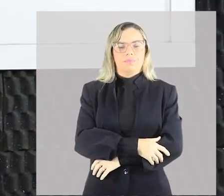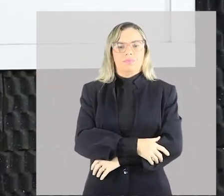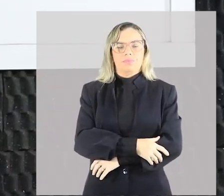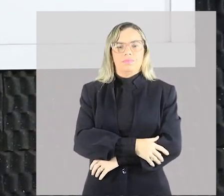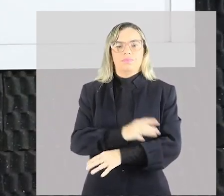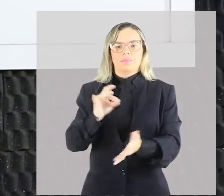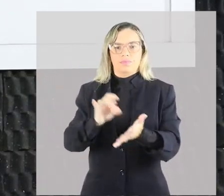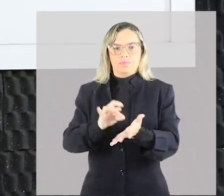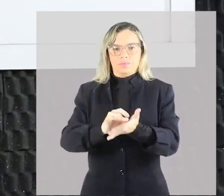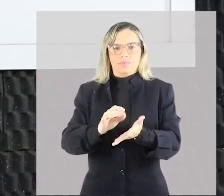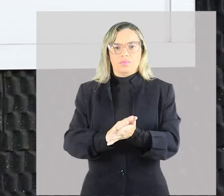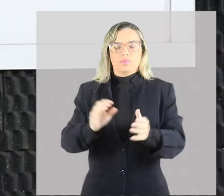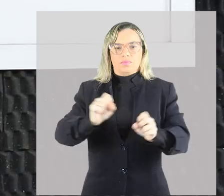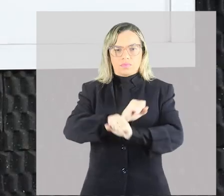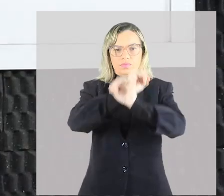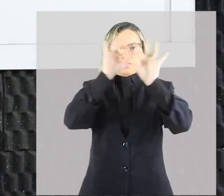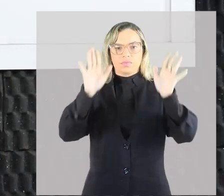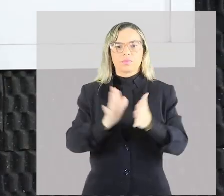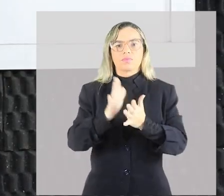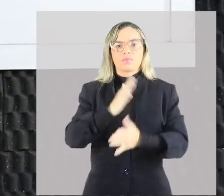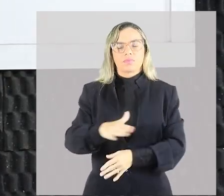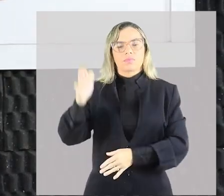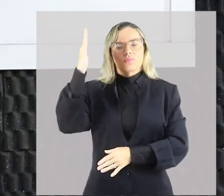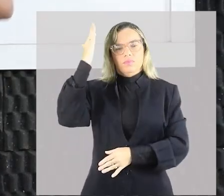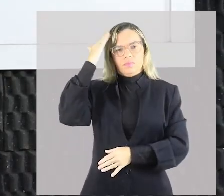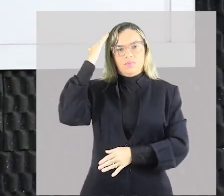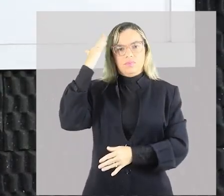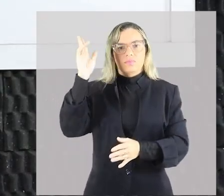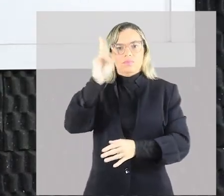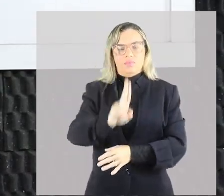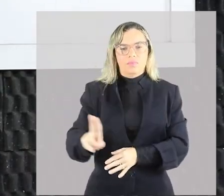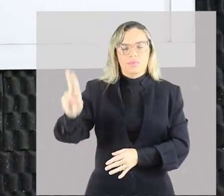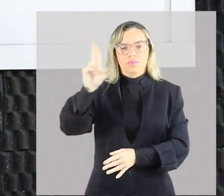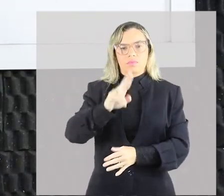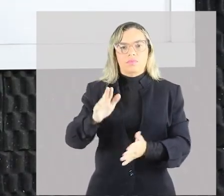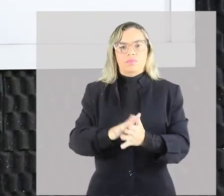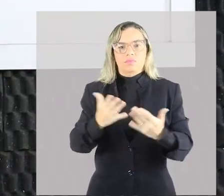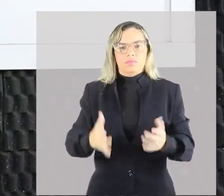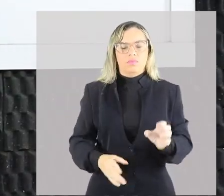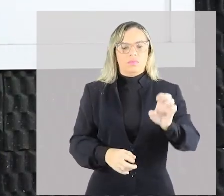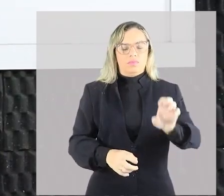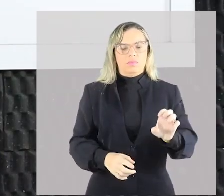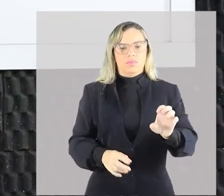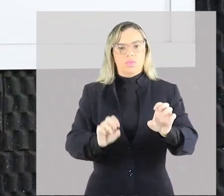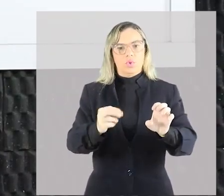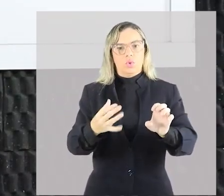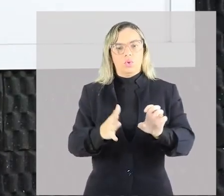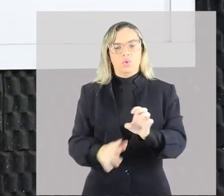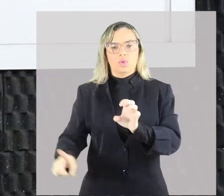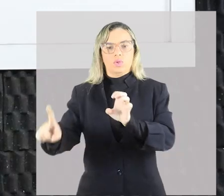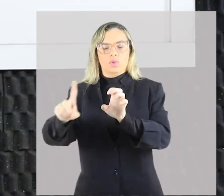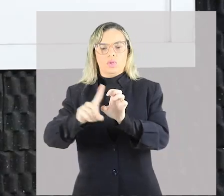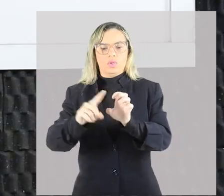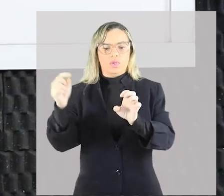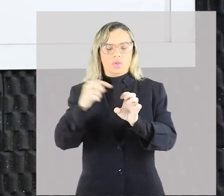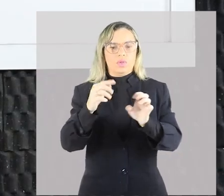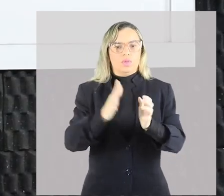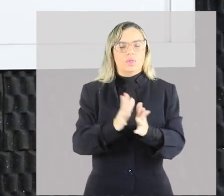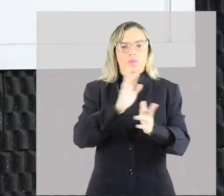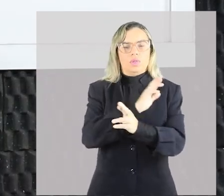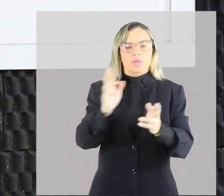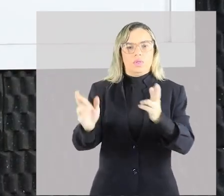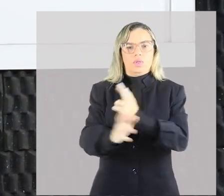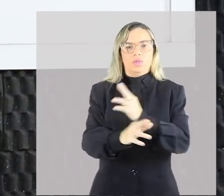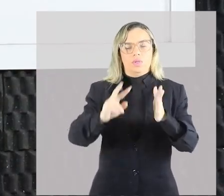Tá claro, turminha? Entenderam aí quando é que você usa a relação de pertinência? Pertence e não pertence, quando você associa